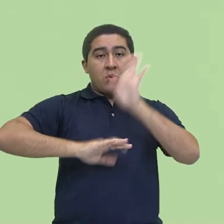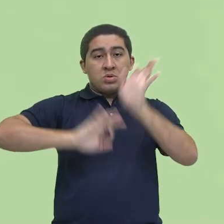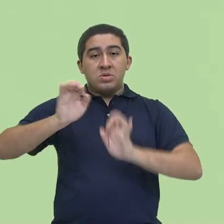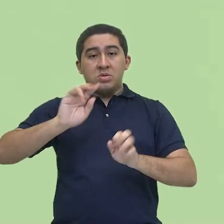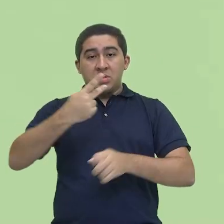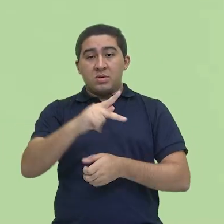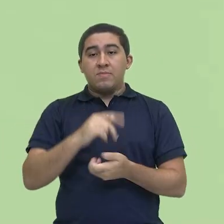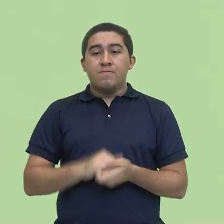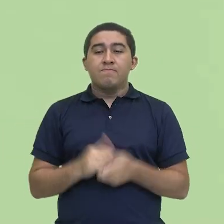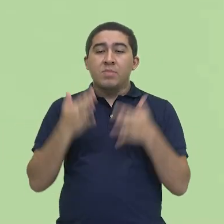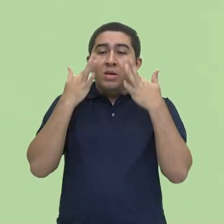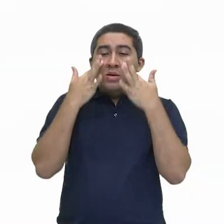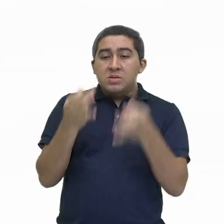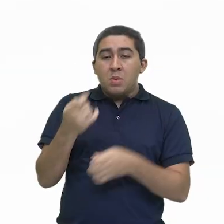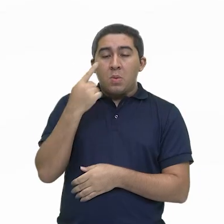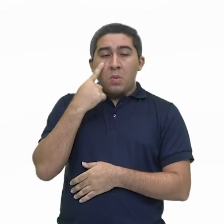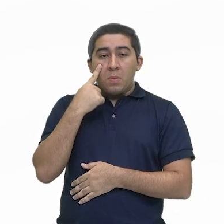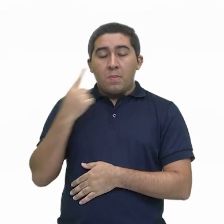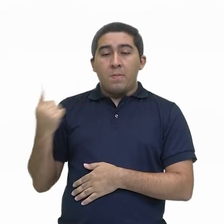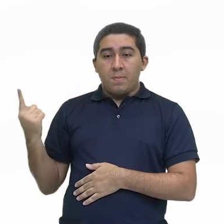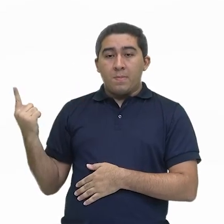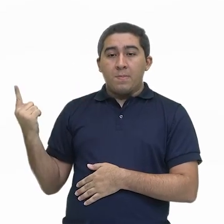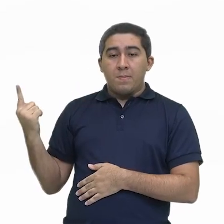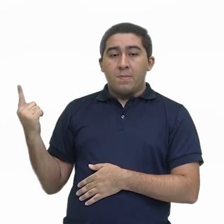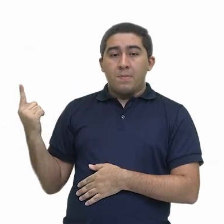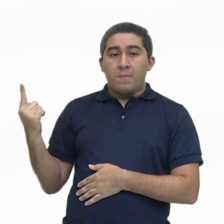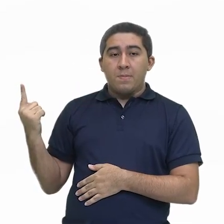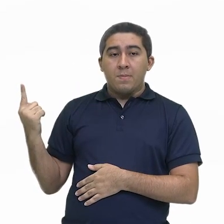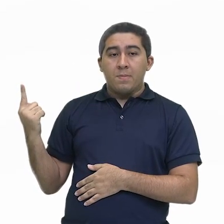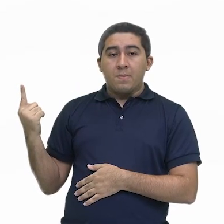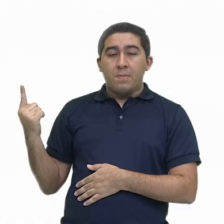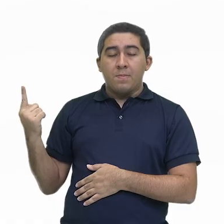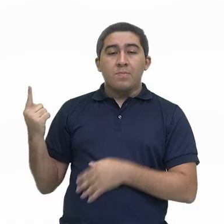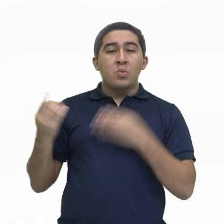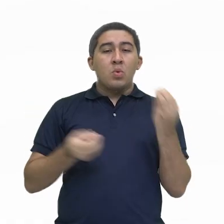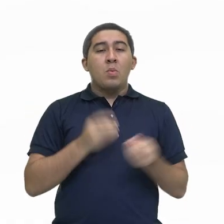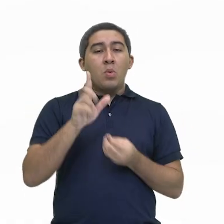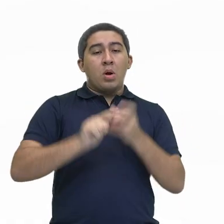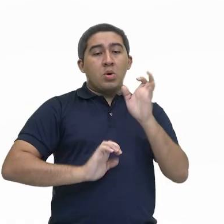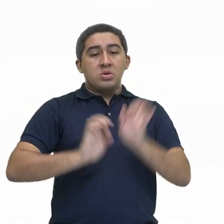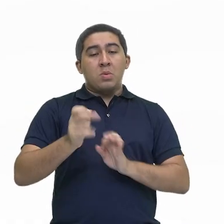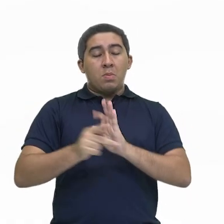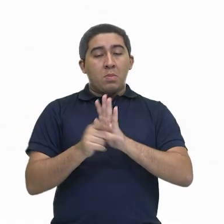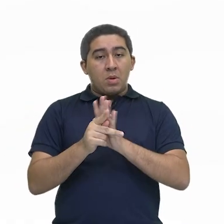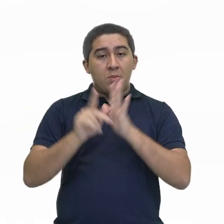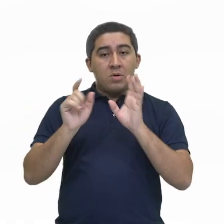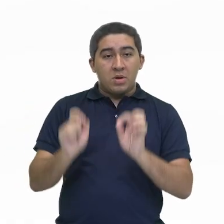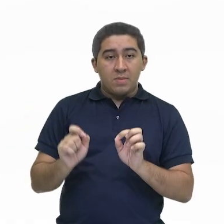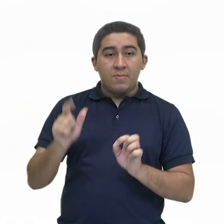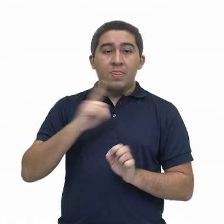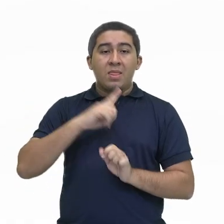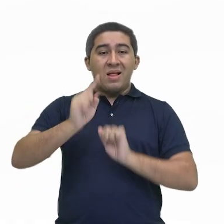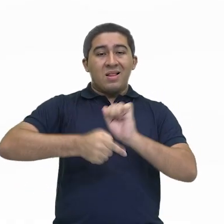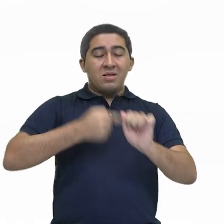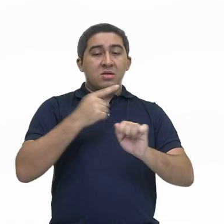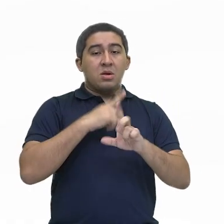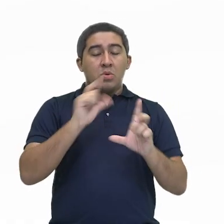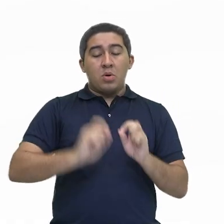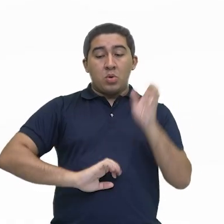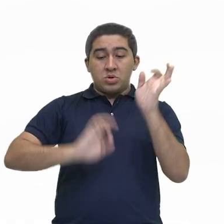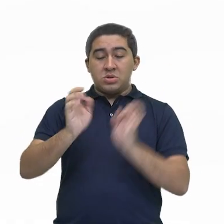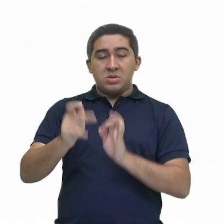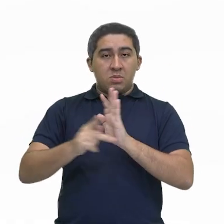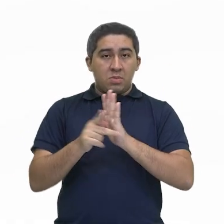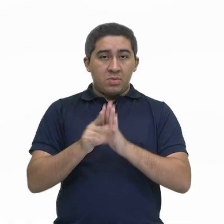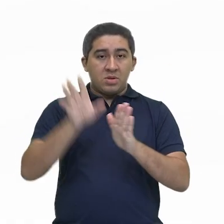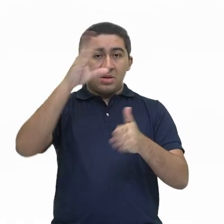distribuição eletrônica. Observem aqui a distribuição eletrônica. A distribuição eletrônica é a maneira pela qual os elétrons se distribuem